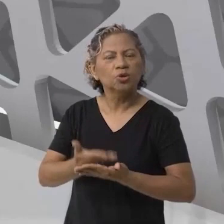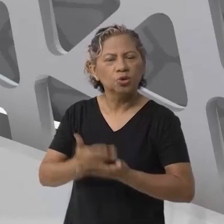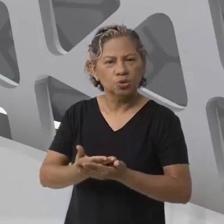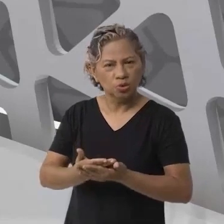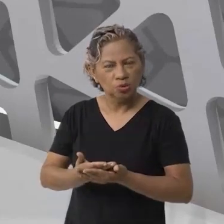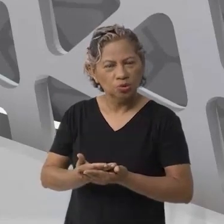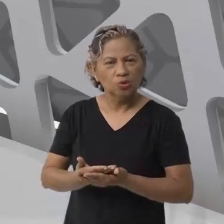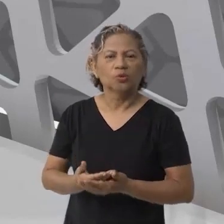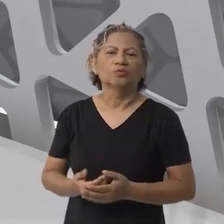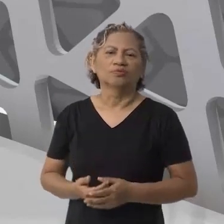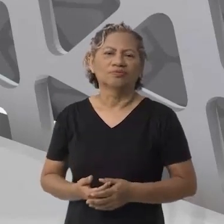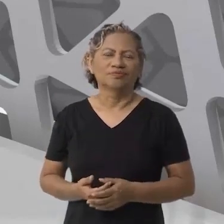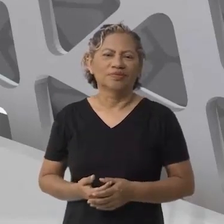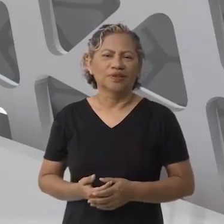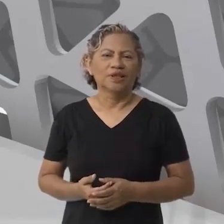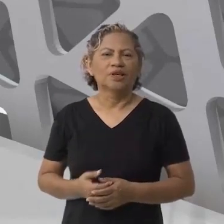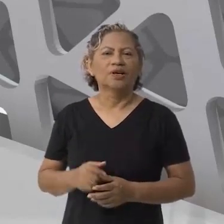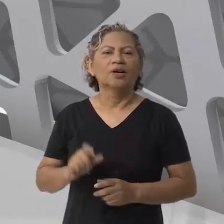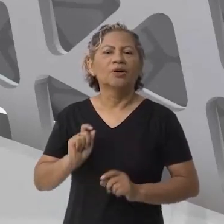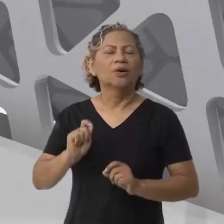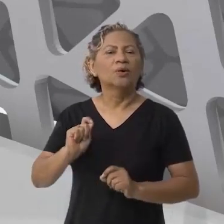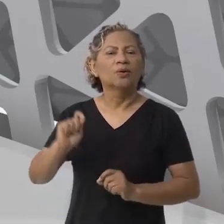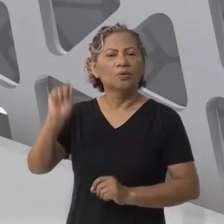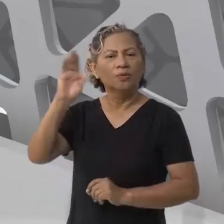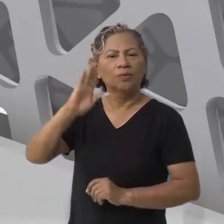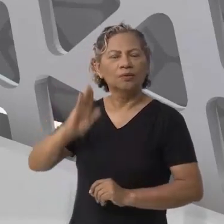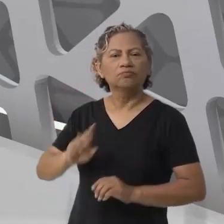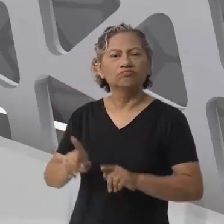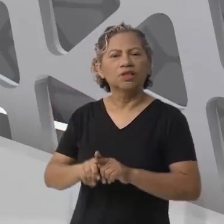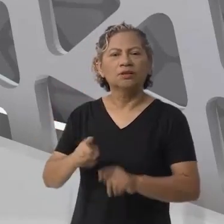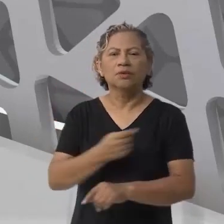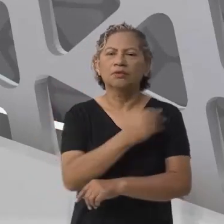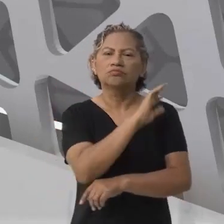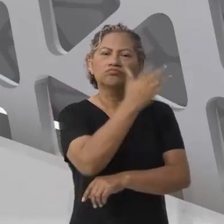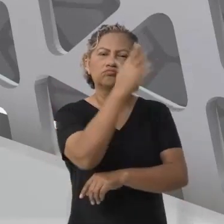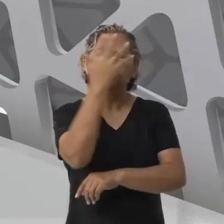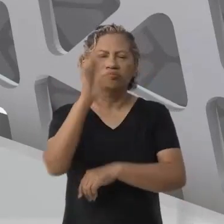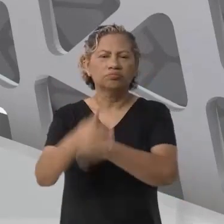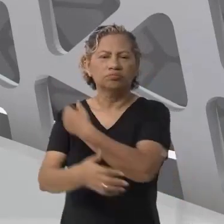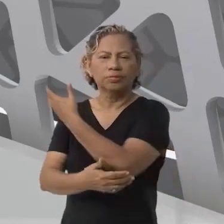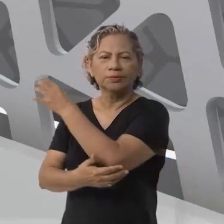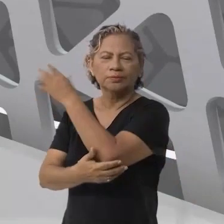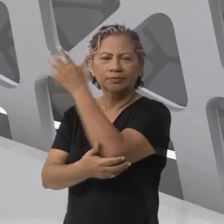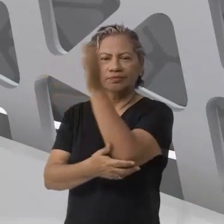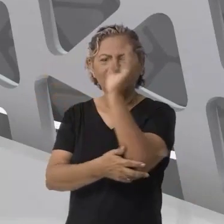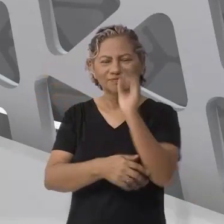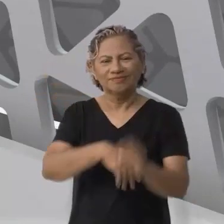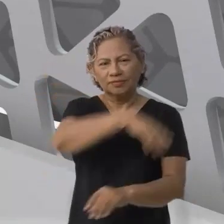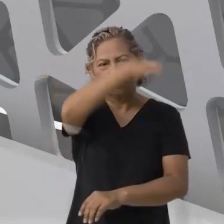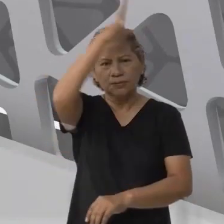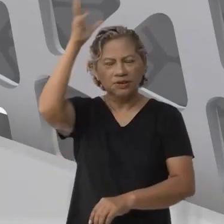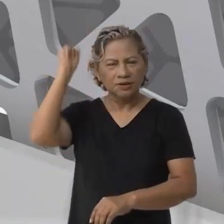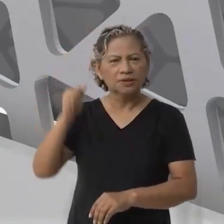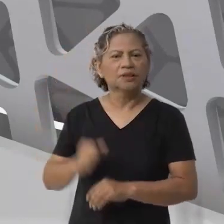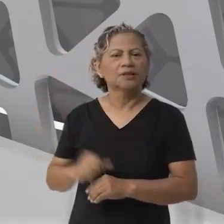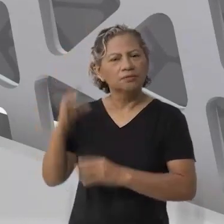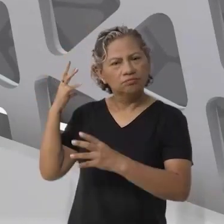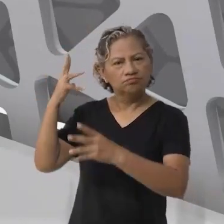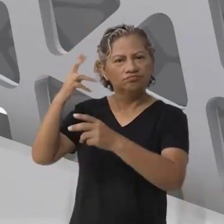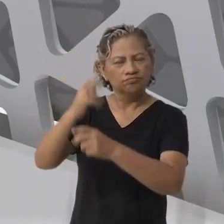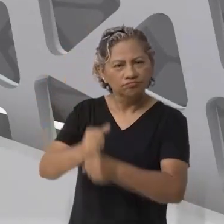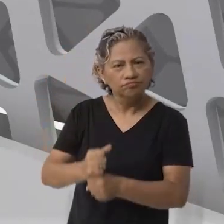1, que teve como tema o Brasil e também a floresta amazônica. Então nós vamos retomar aquele conhecimento